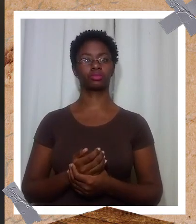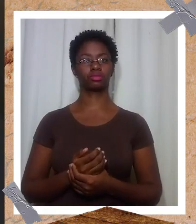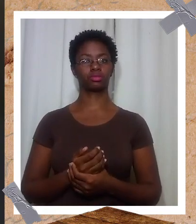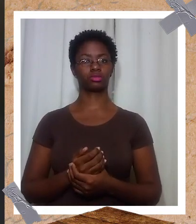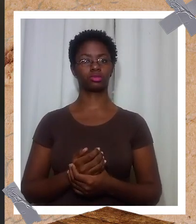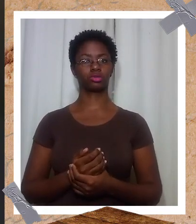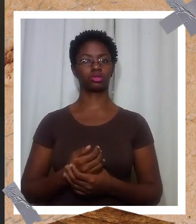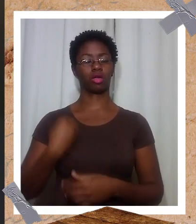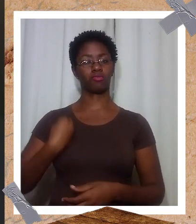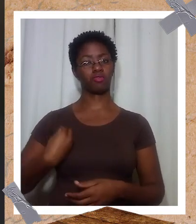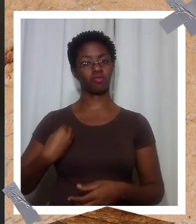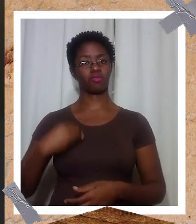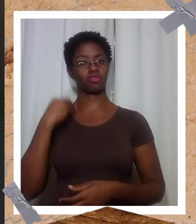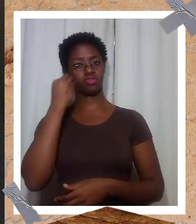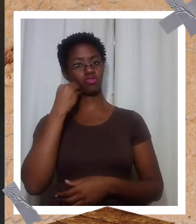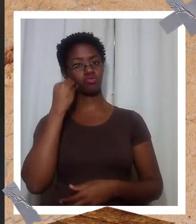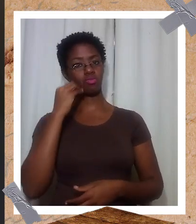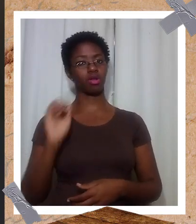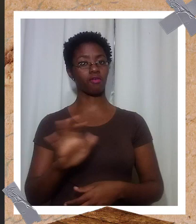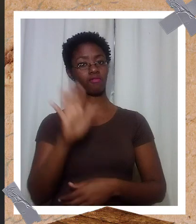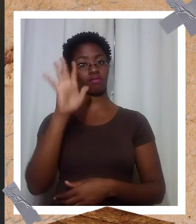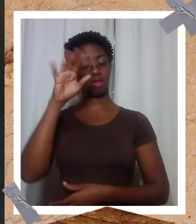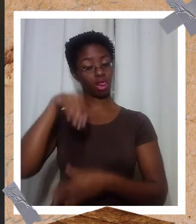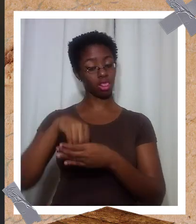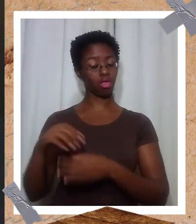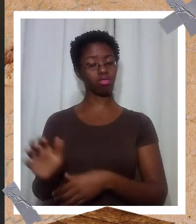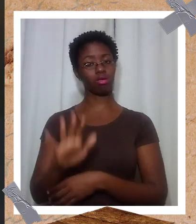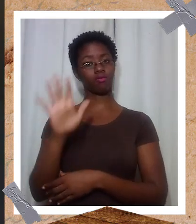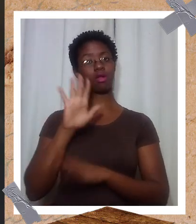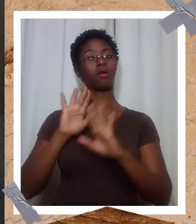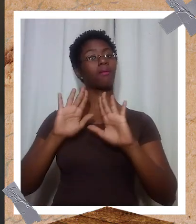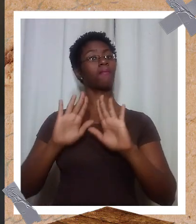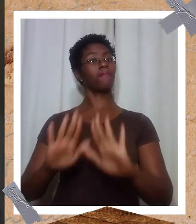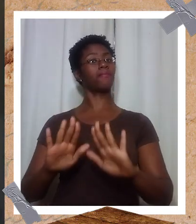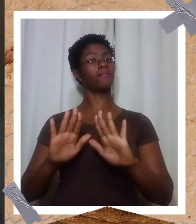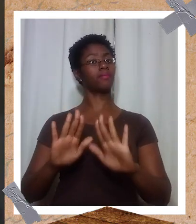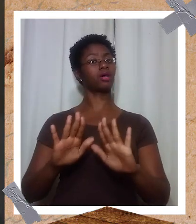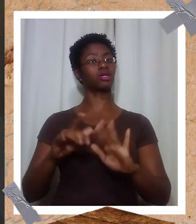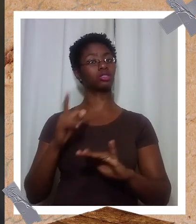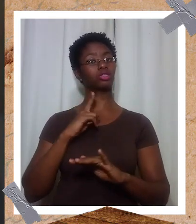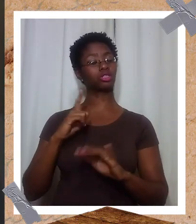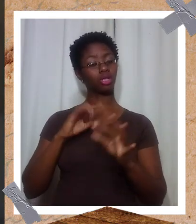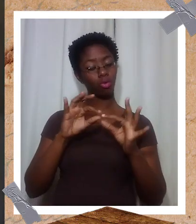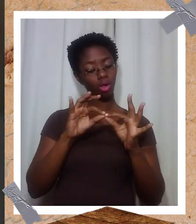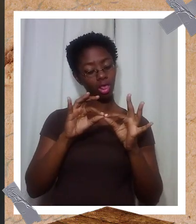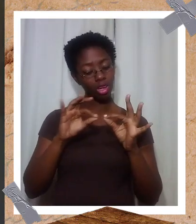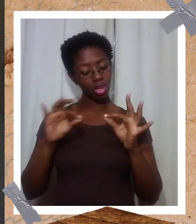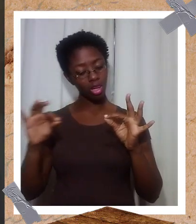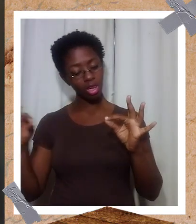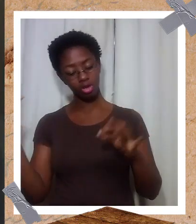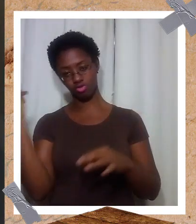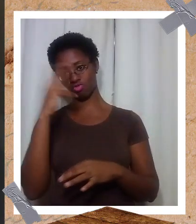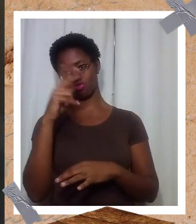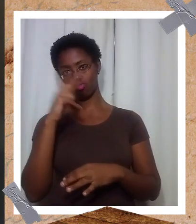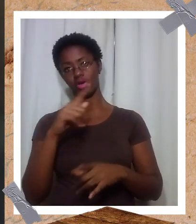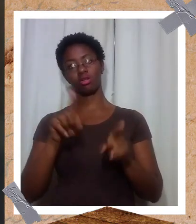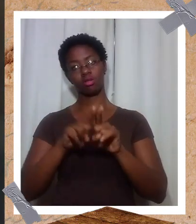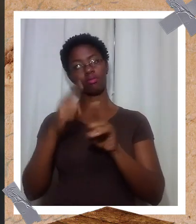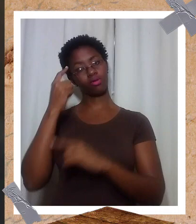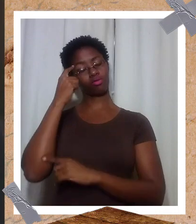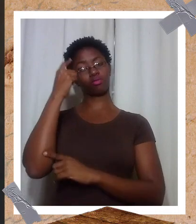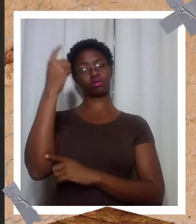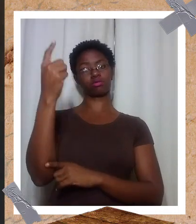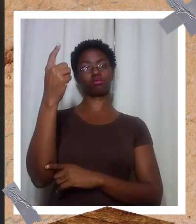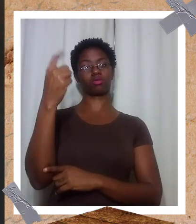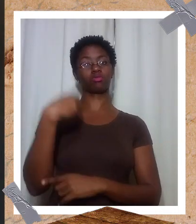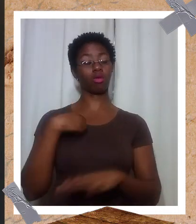a vivência na favela, os personagens são da favela, porém ele tem ali uma linha de história, uma linha de raciocínio, né? E eu